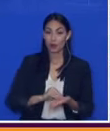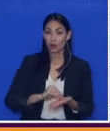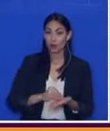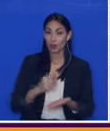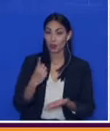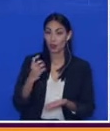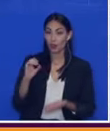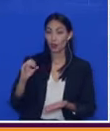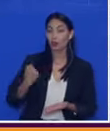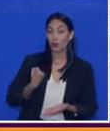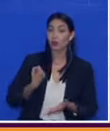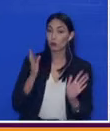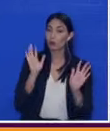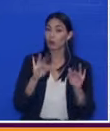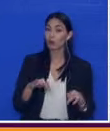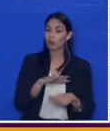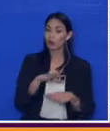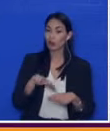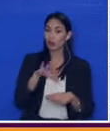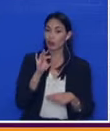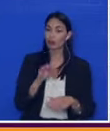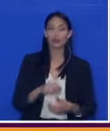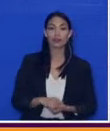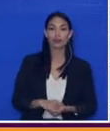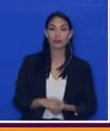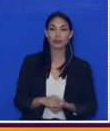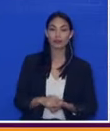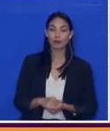Faltando 10 números agora. Vamos lá.